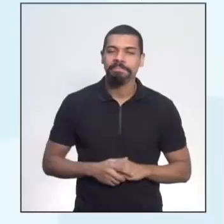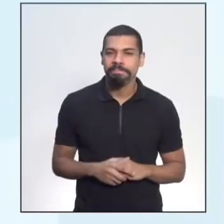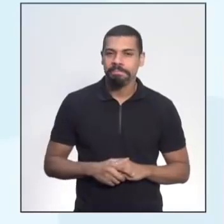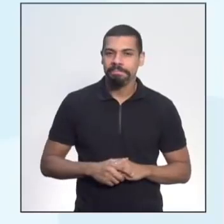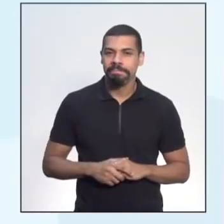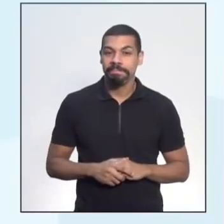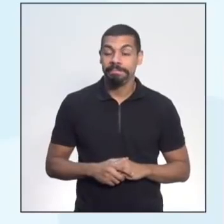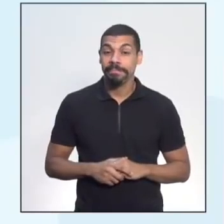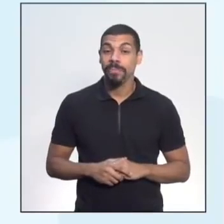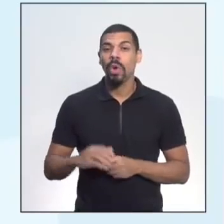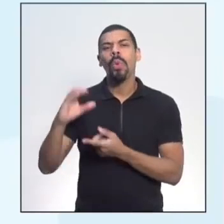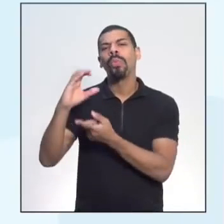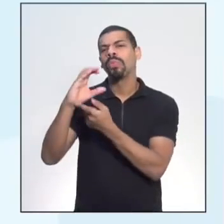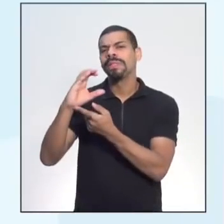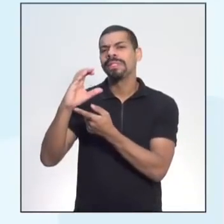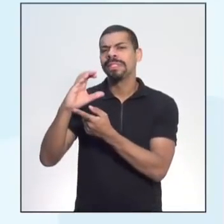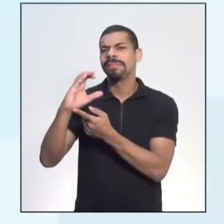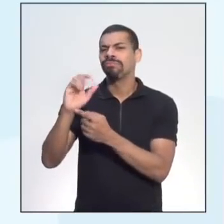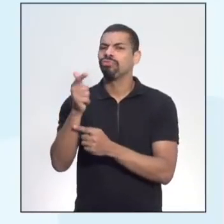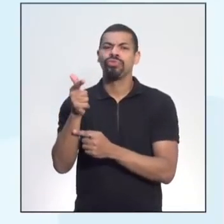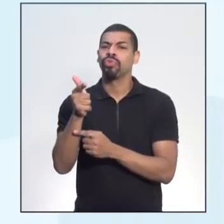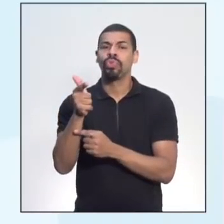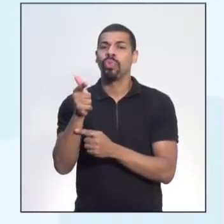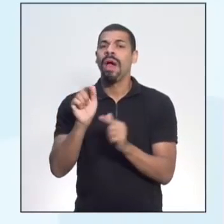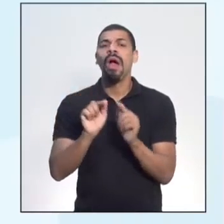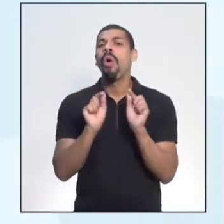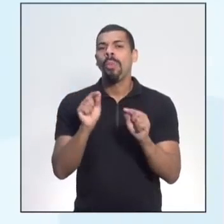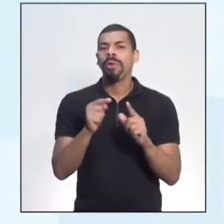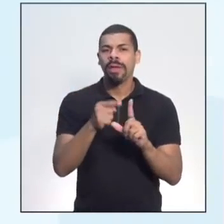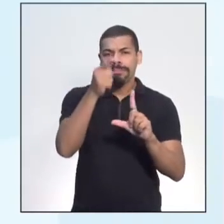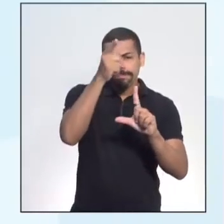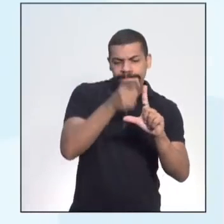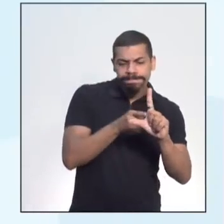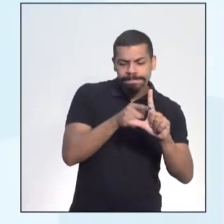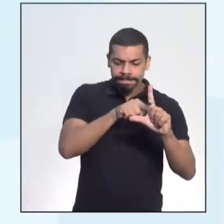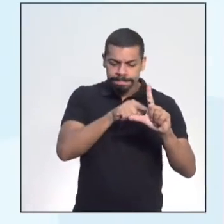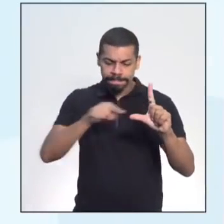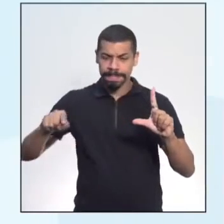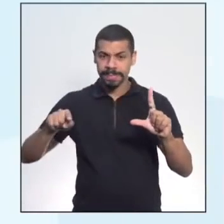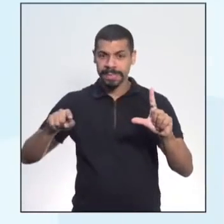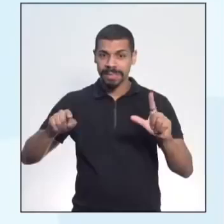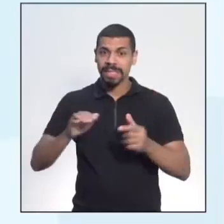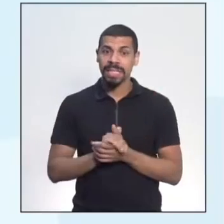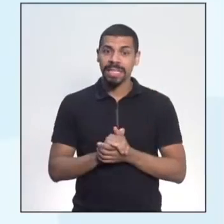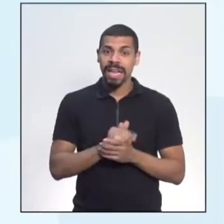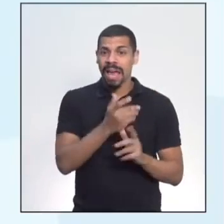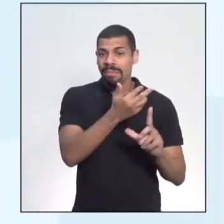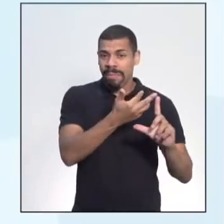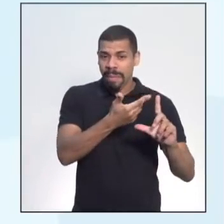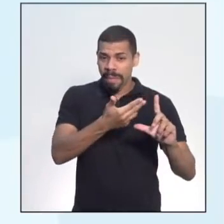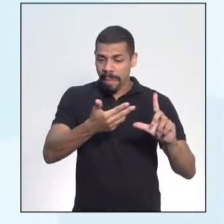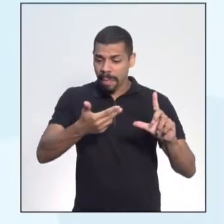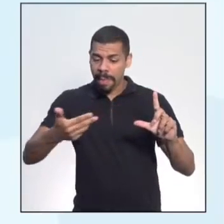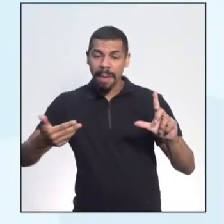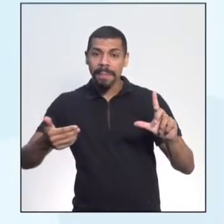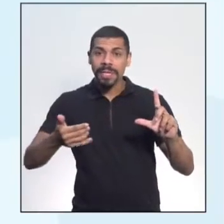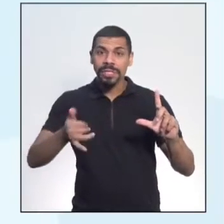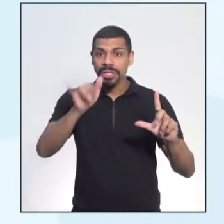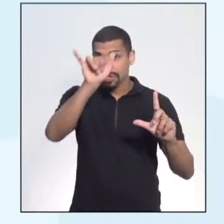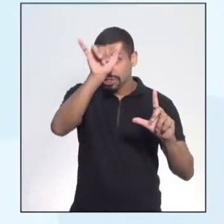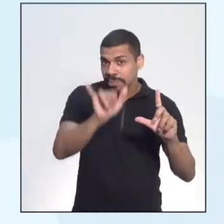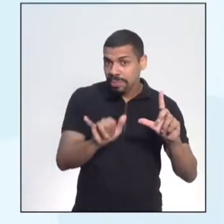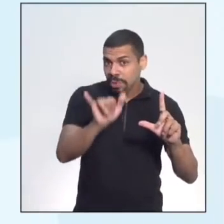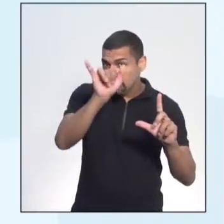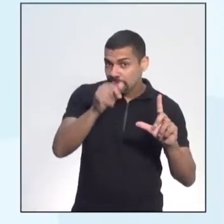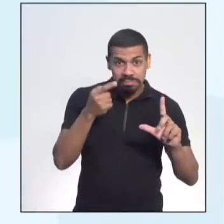bem? O item C, ele não é uma função. Por quê? A gente tem um valor de x e vários valores de y. Eu nem